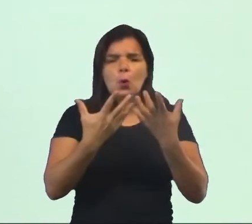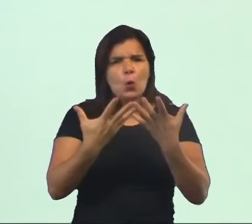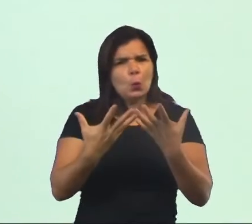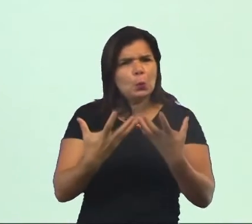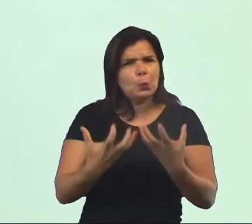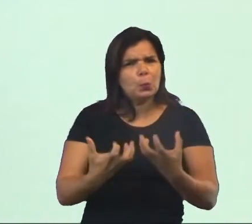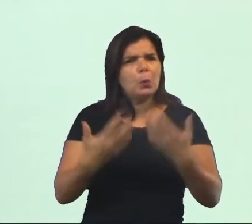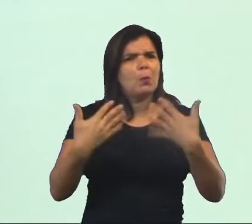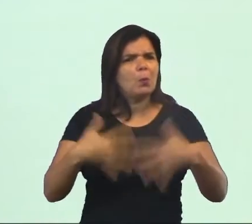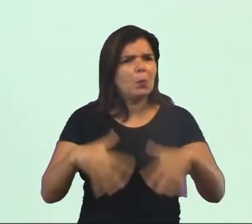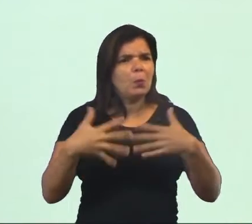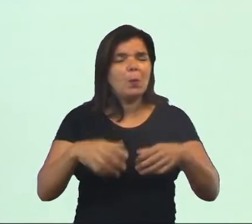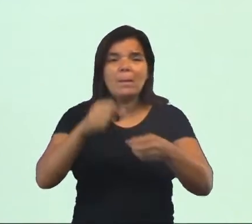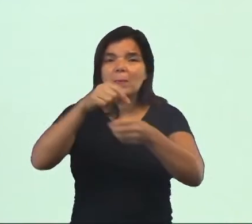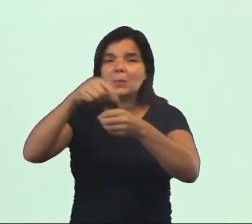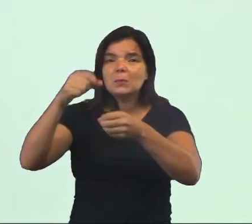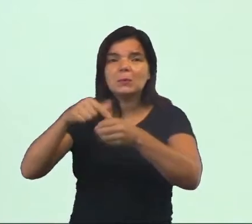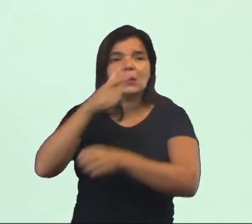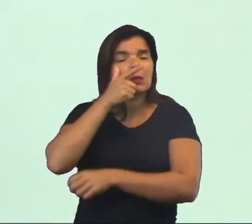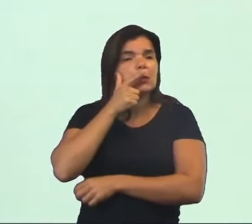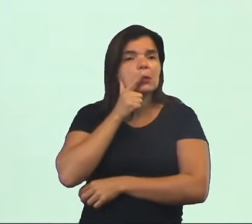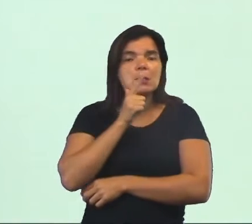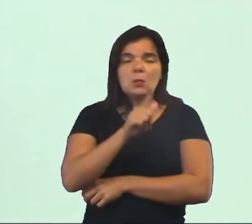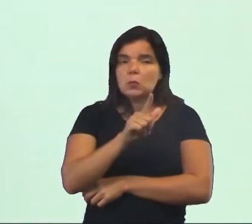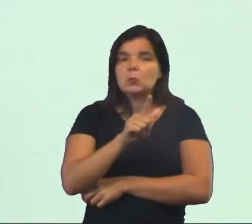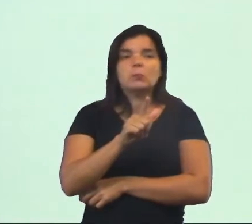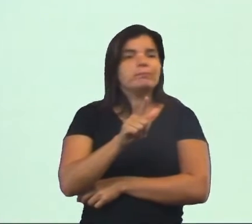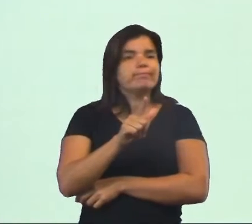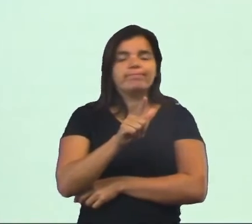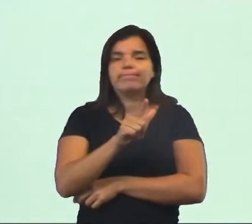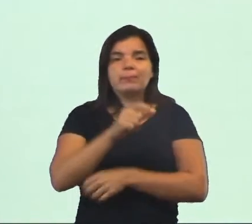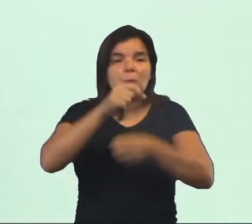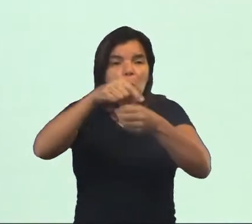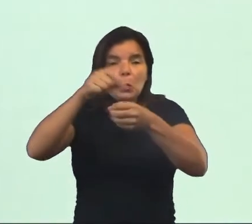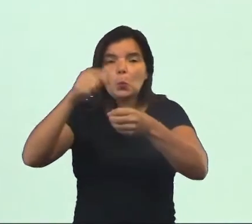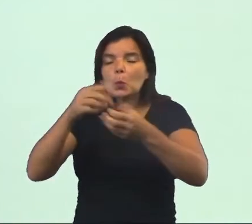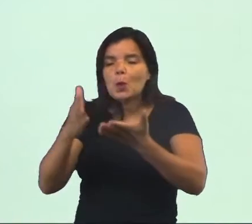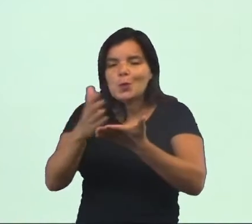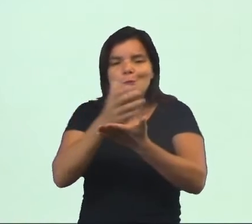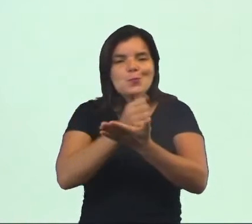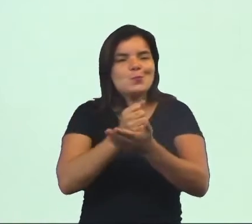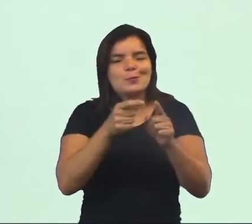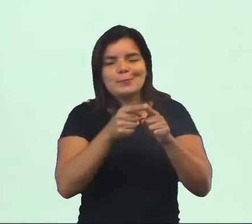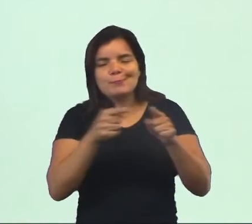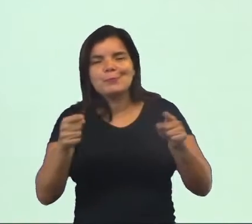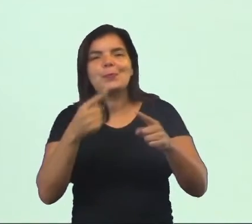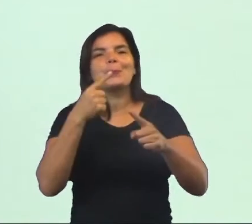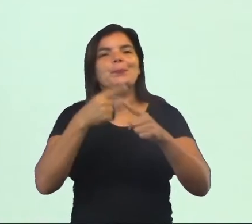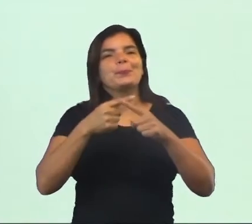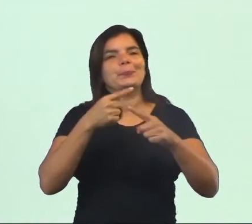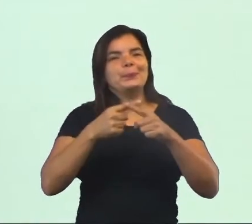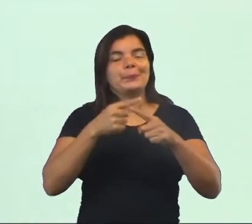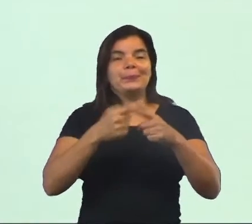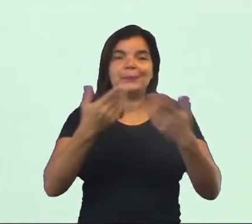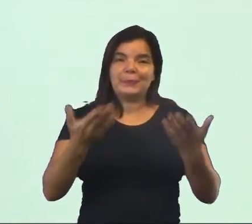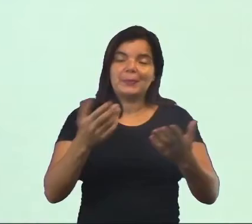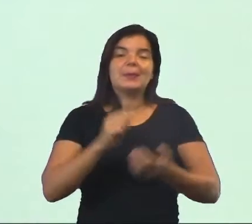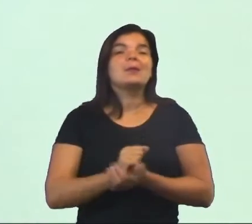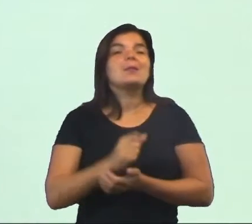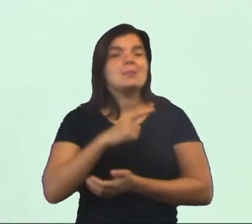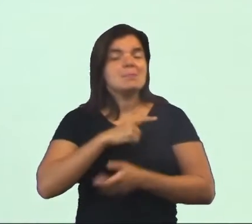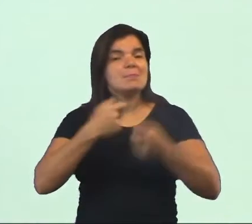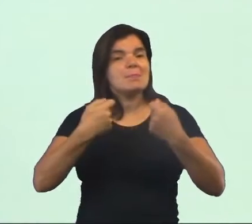severa que os agricultores não conseguem manusear, plantar e colher nesse período. Por conta disso, eles precisam têm